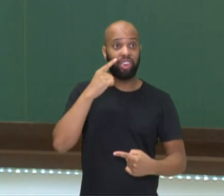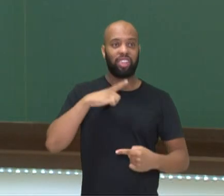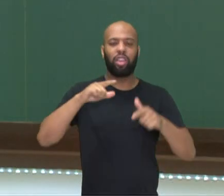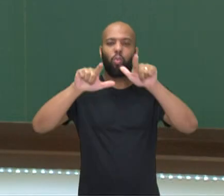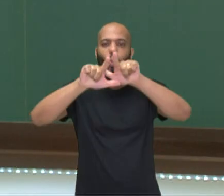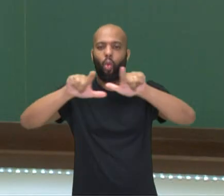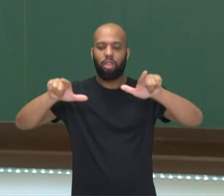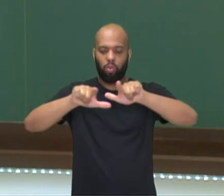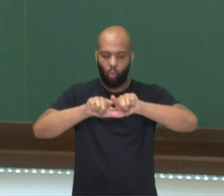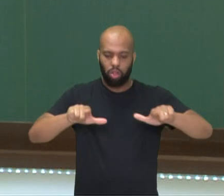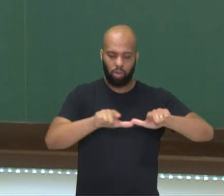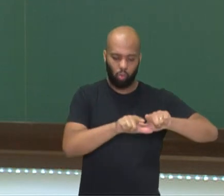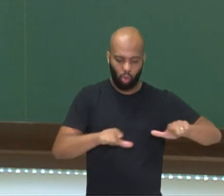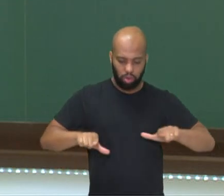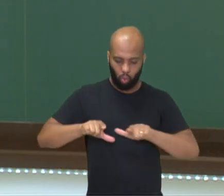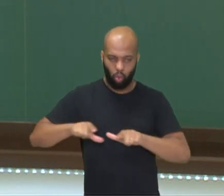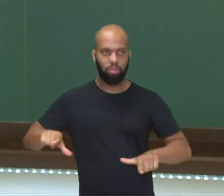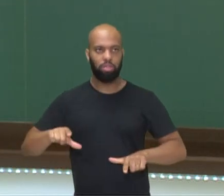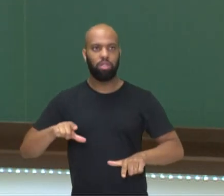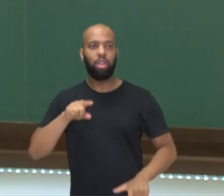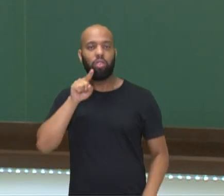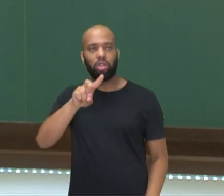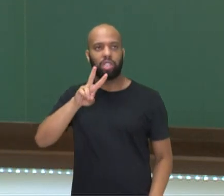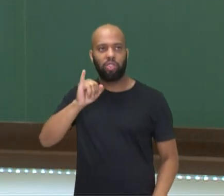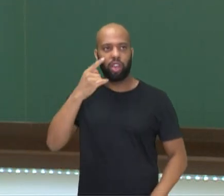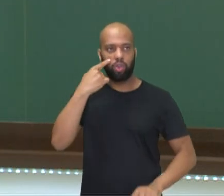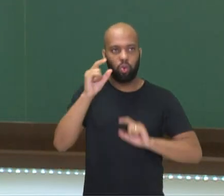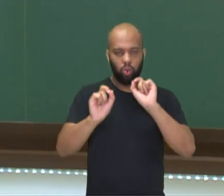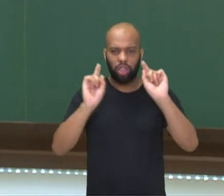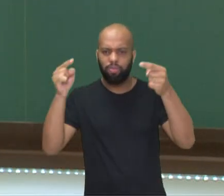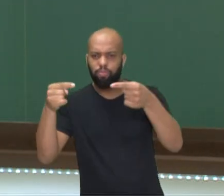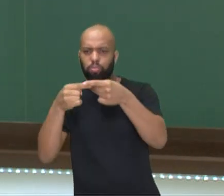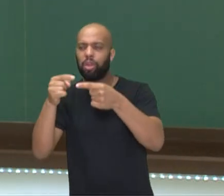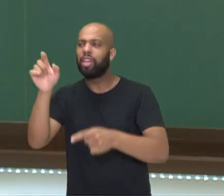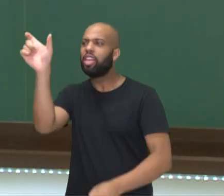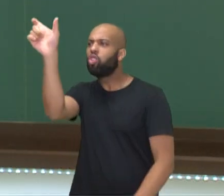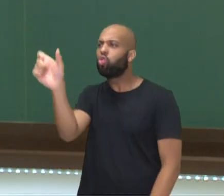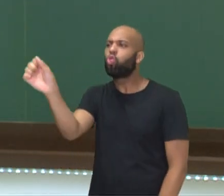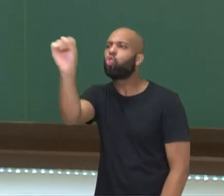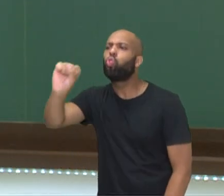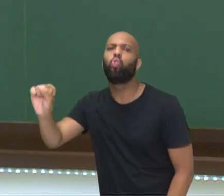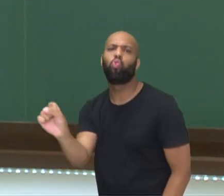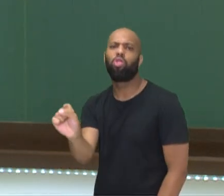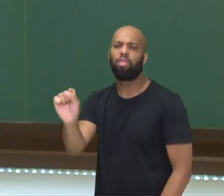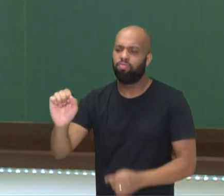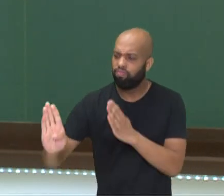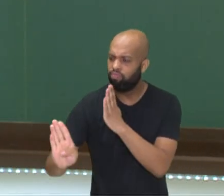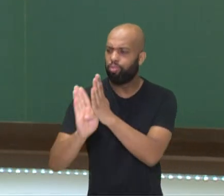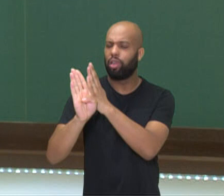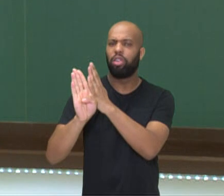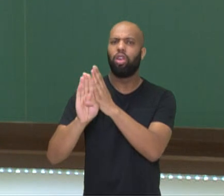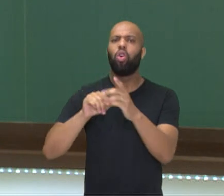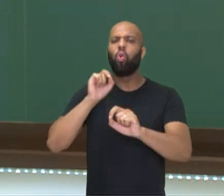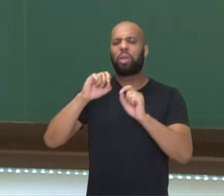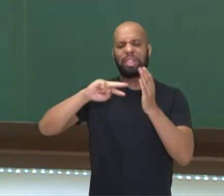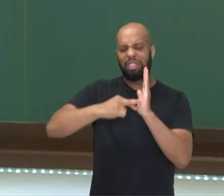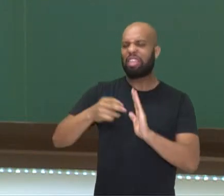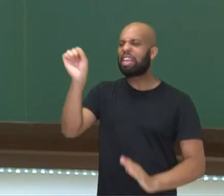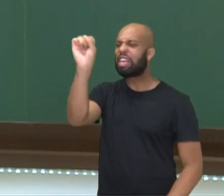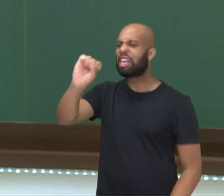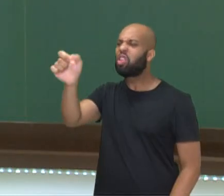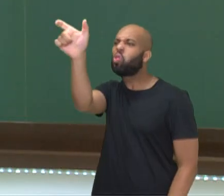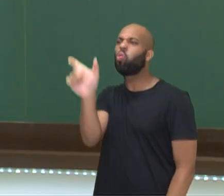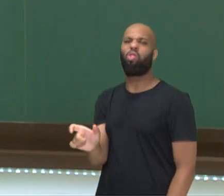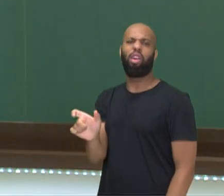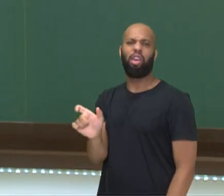frases, olha como vocês vão ter que conjugar, combinando, identifiquem o sujeito, recordem lá o que é sujeito, como